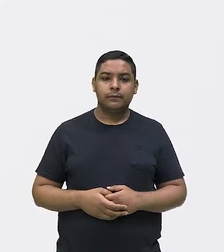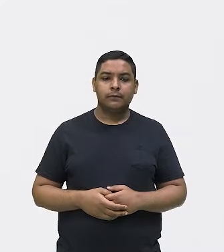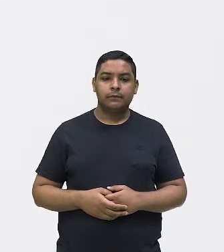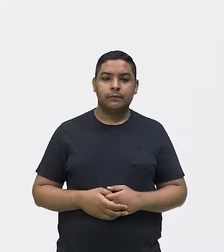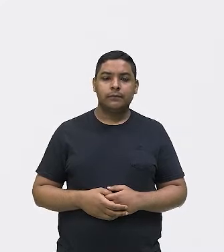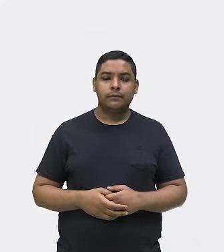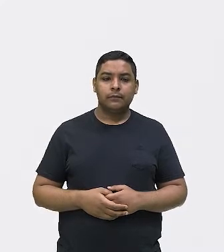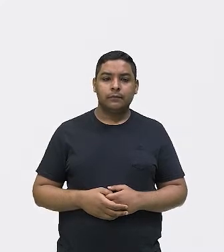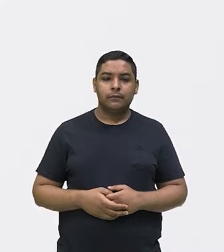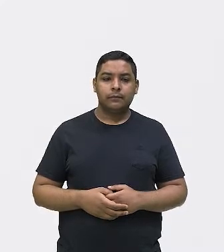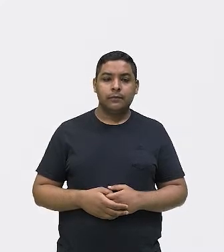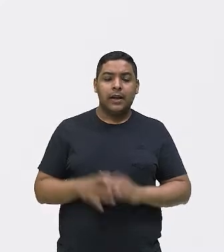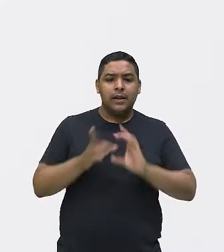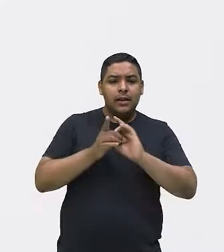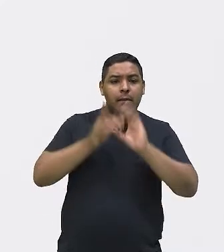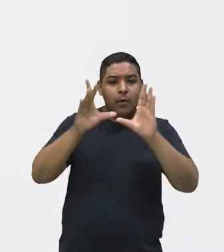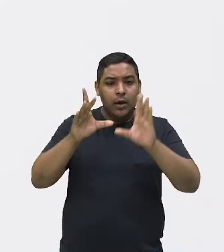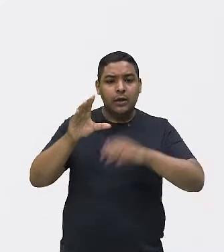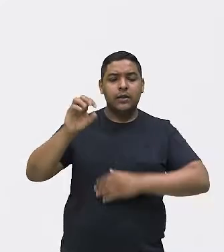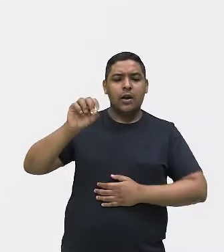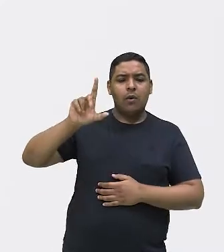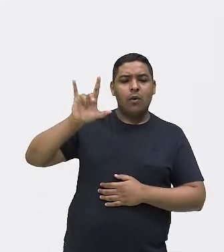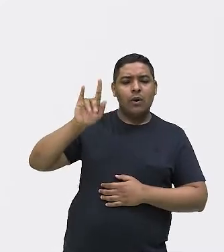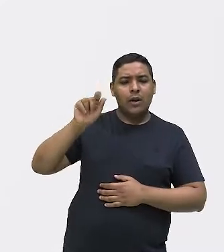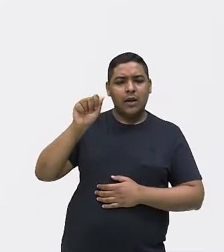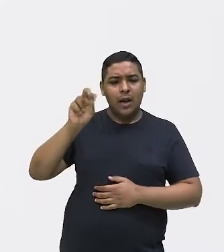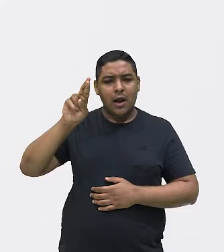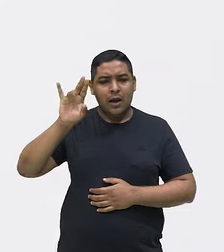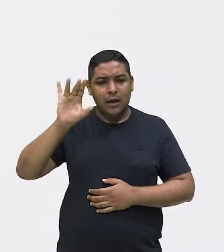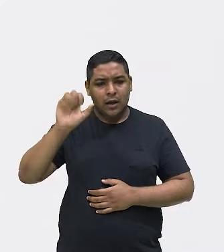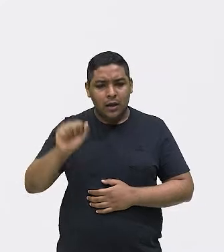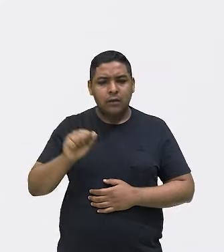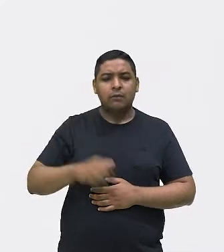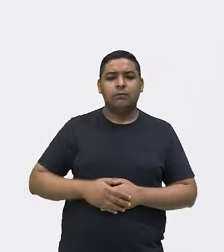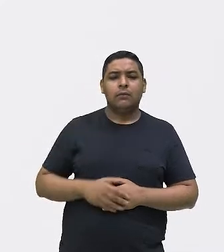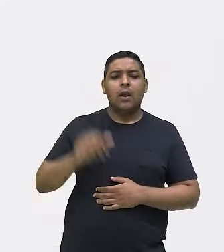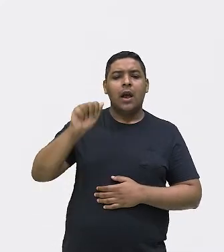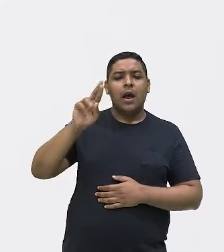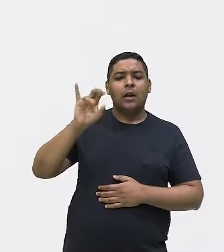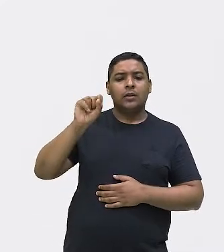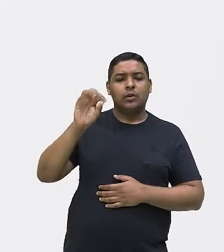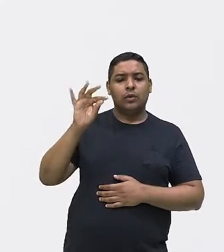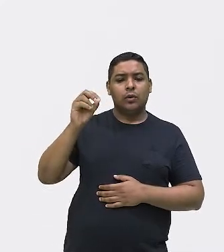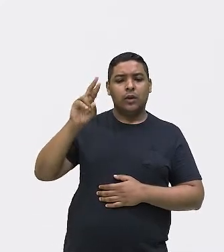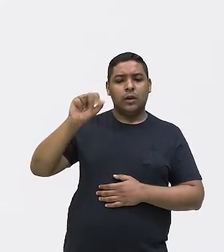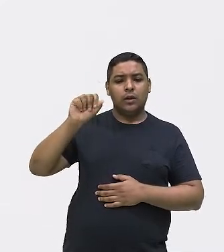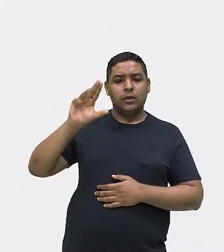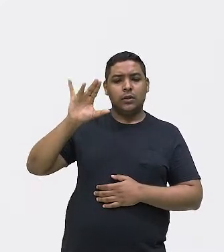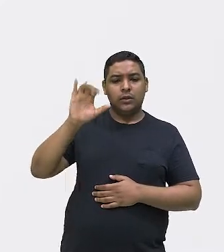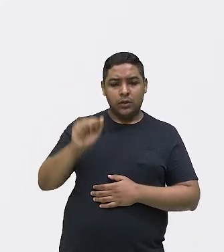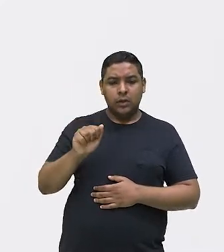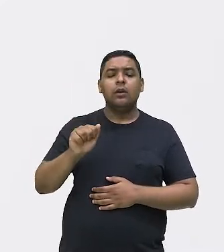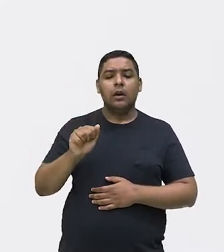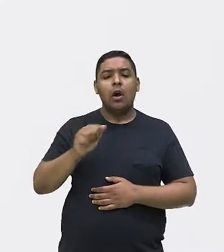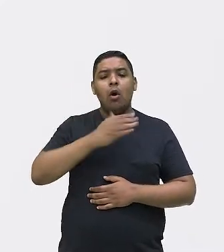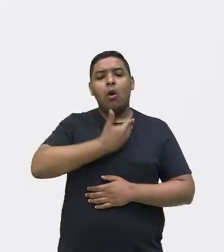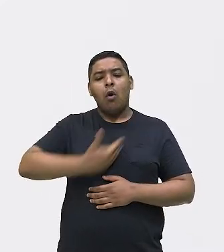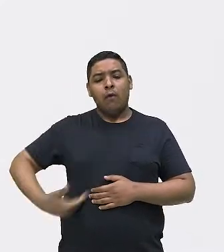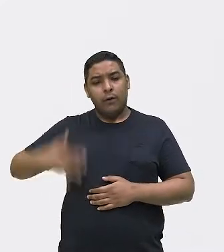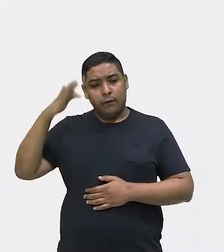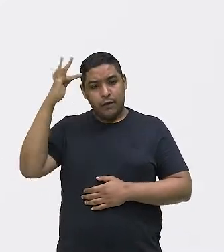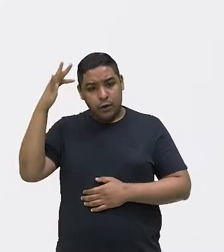democracia, oligarquia, né, aristocracia, o governo de filósofos e o governo de